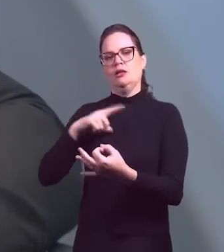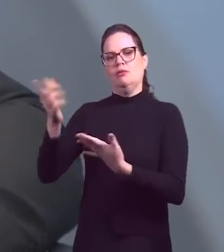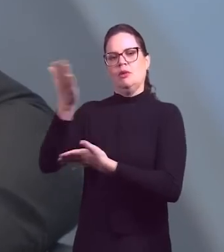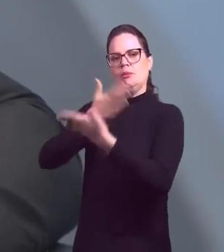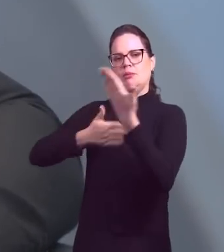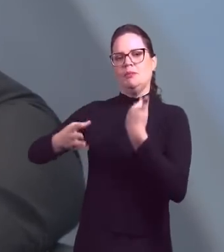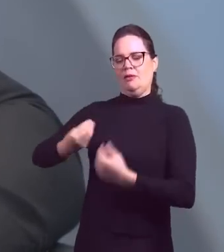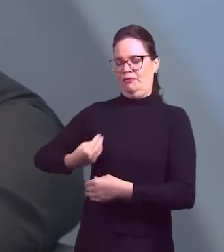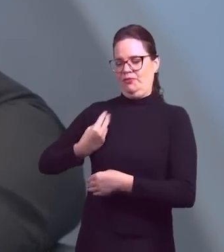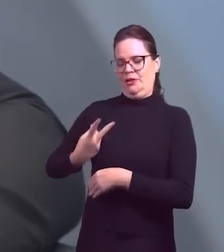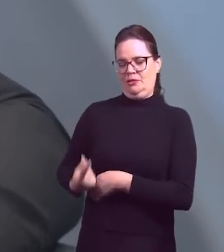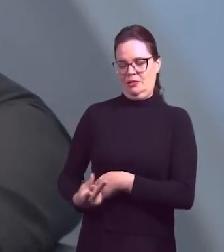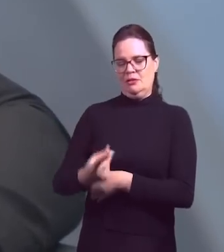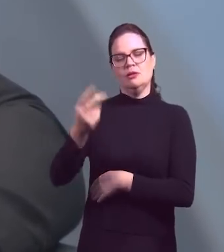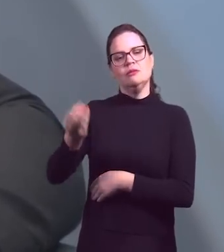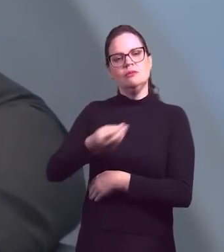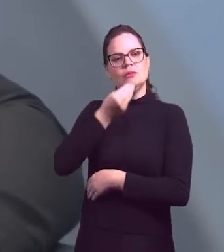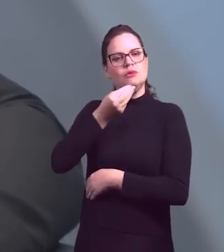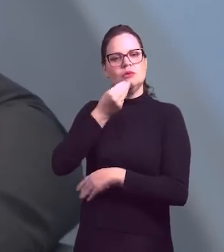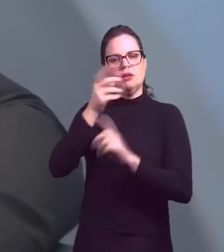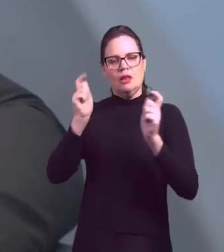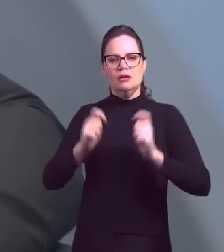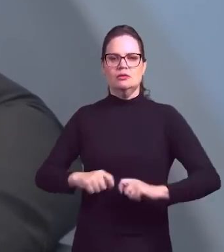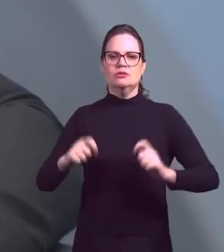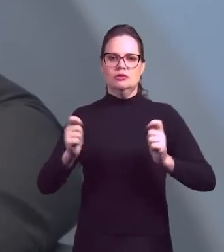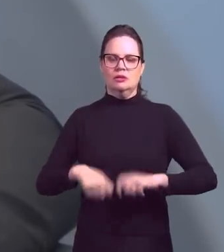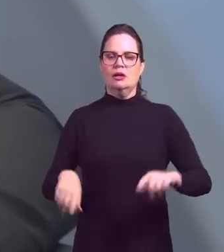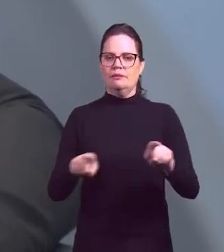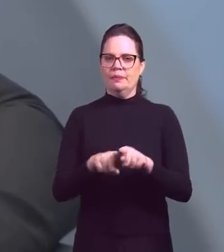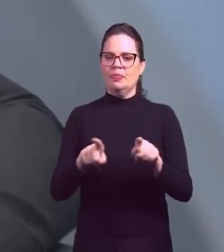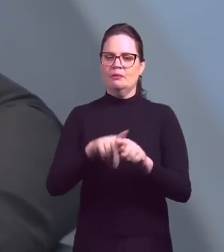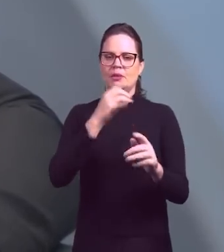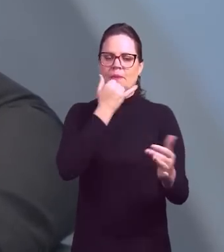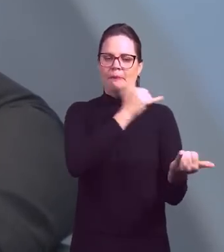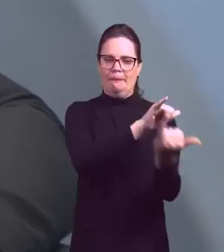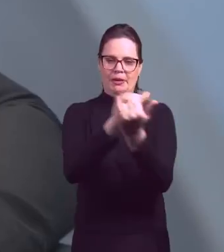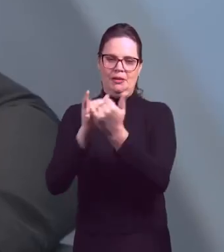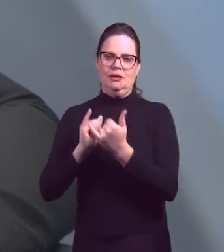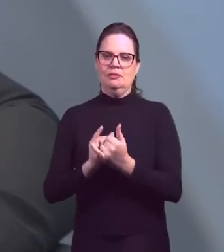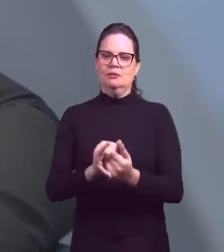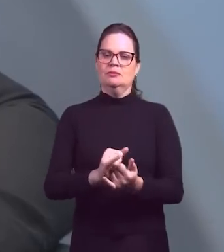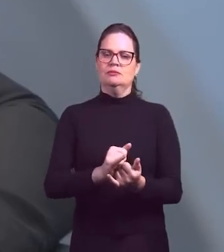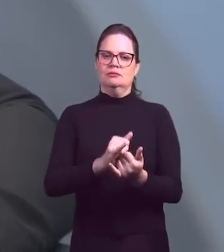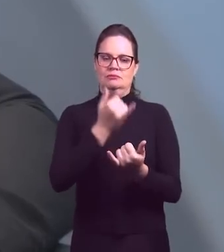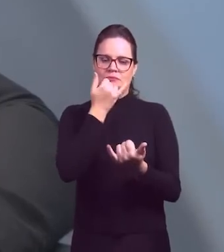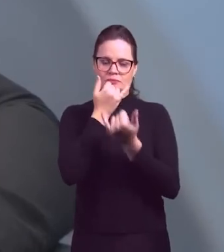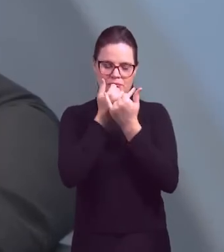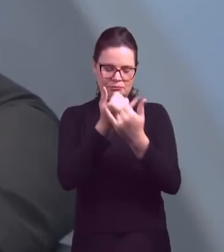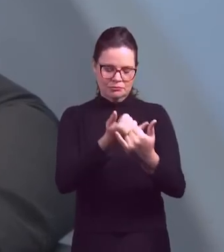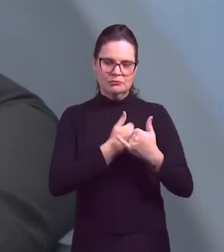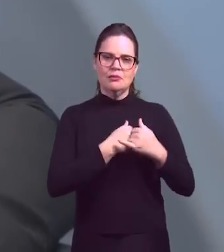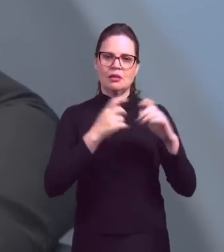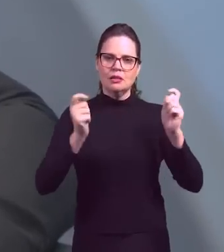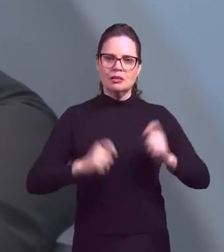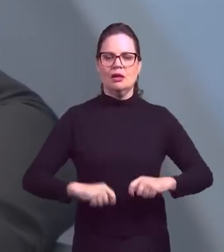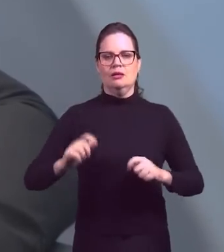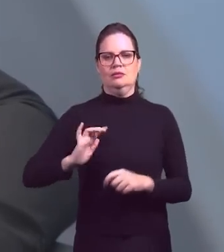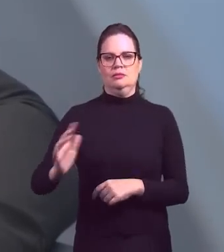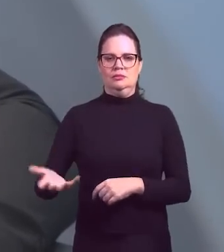ele entra a oportunidade de salvação, entra a remissão de pecados, entra a